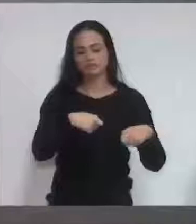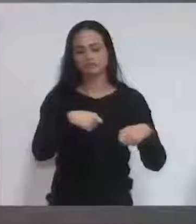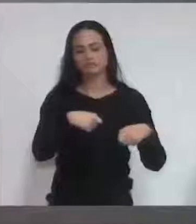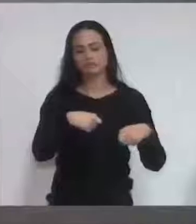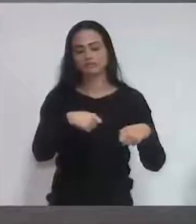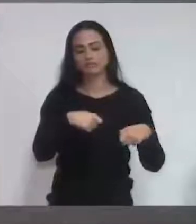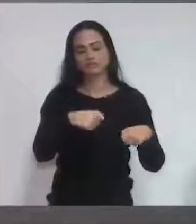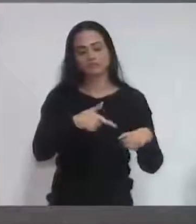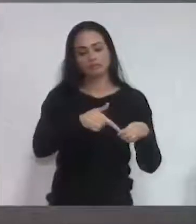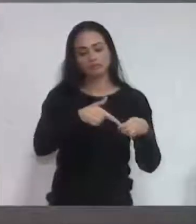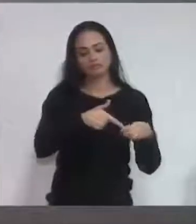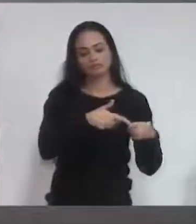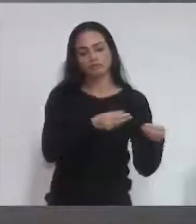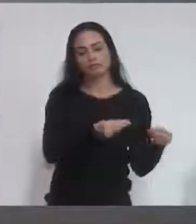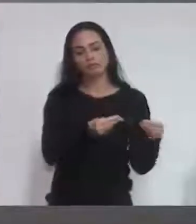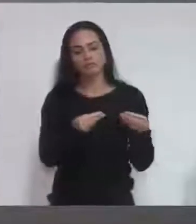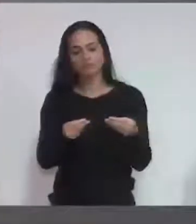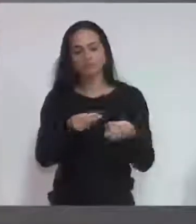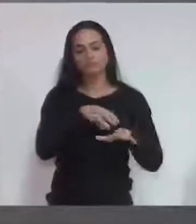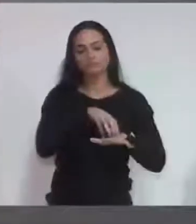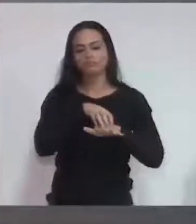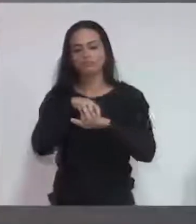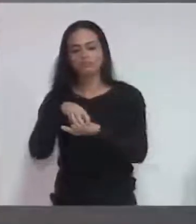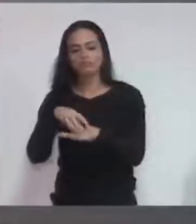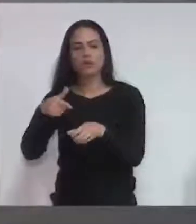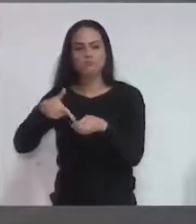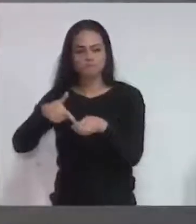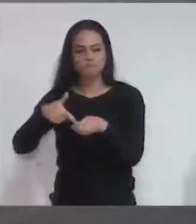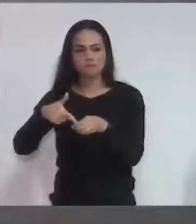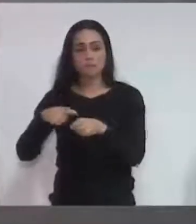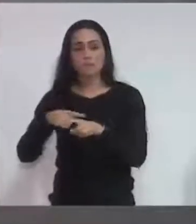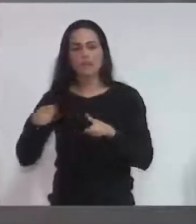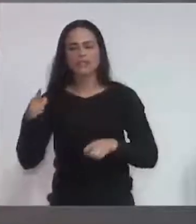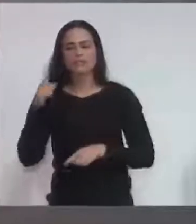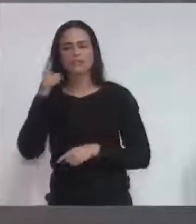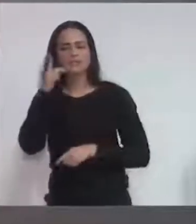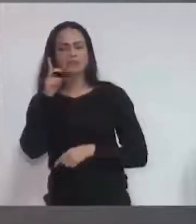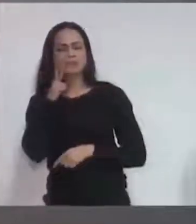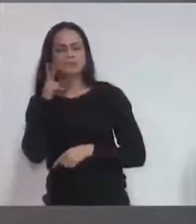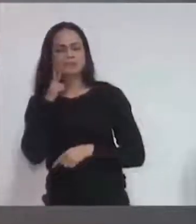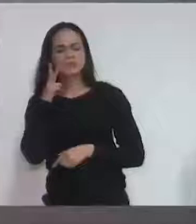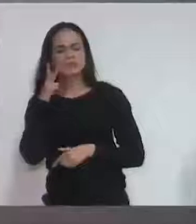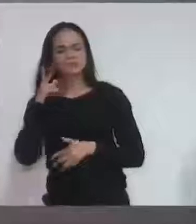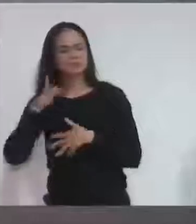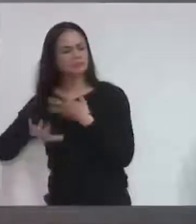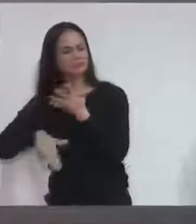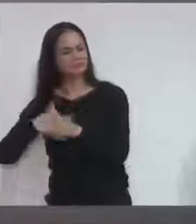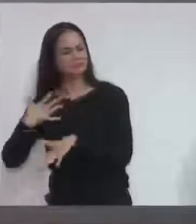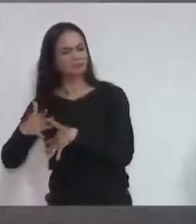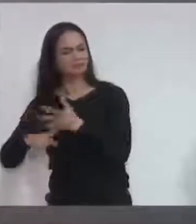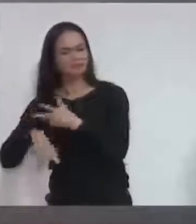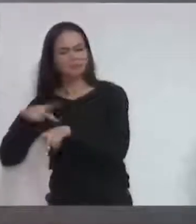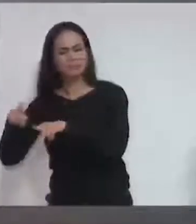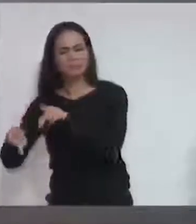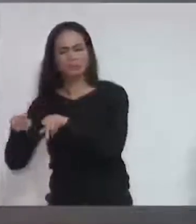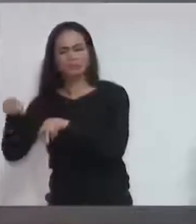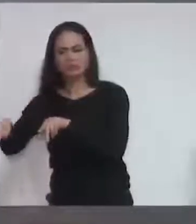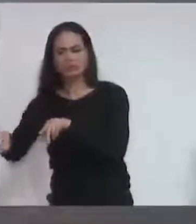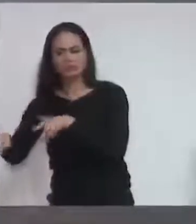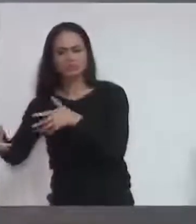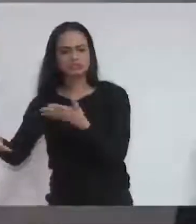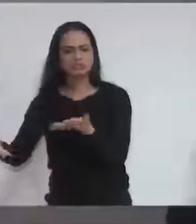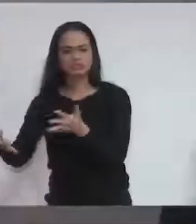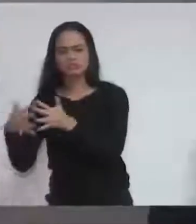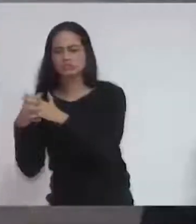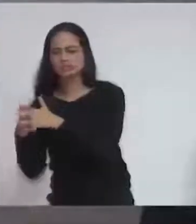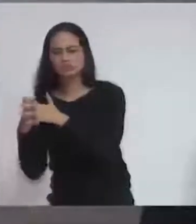viu uma desorganização, né? Porque a população ia, não sabia se podia, era aquela confusão, não tinha